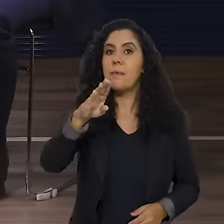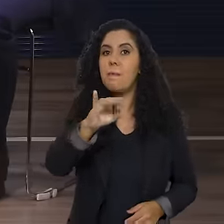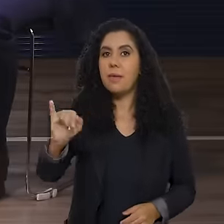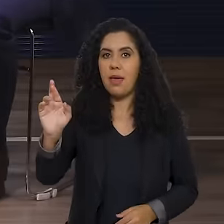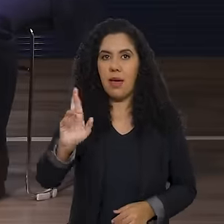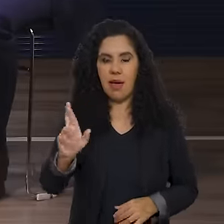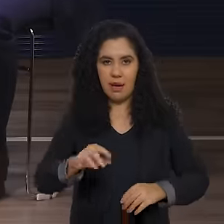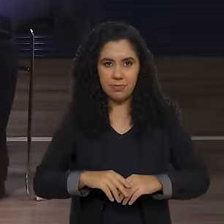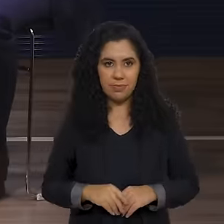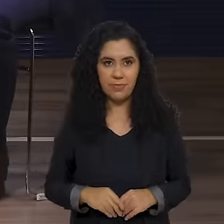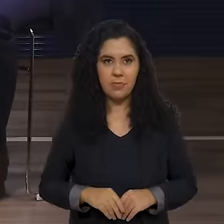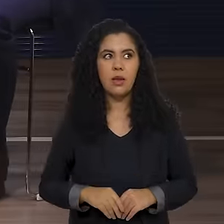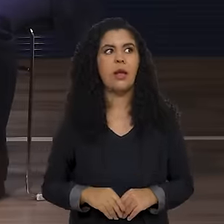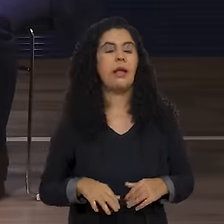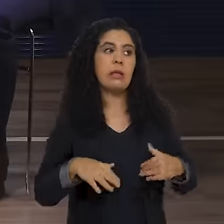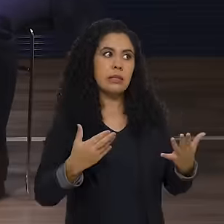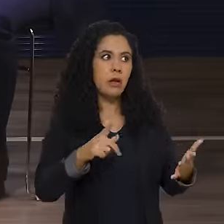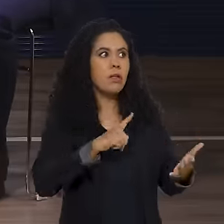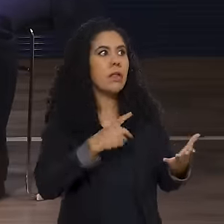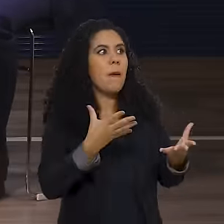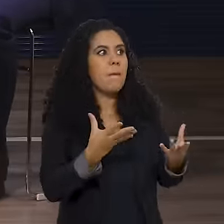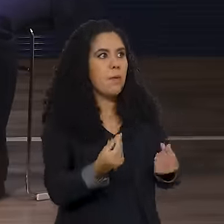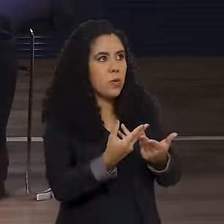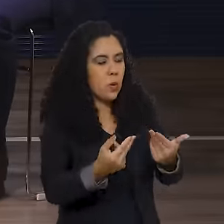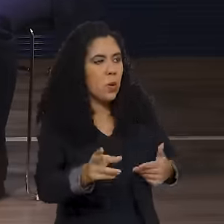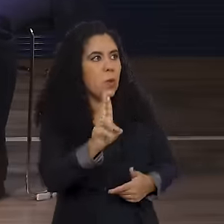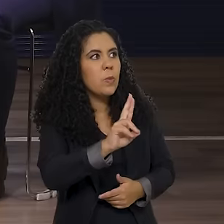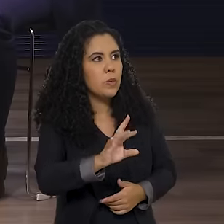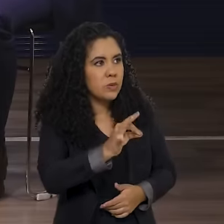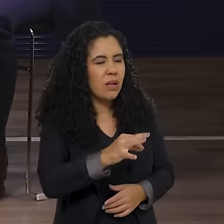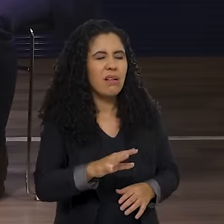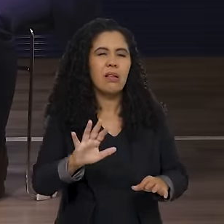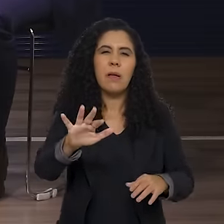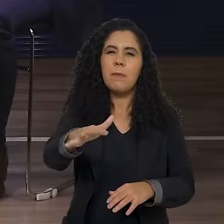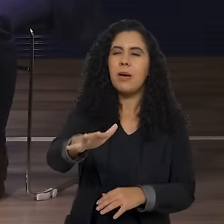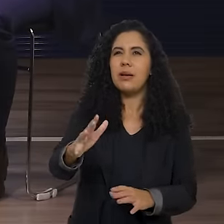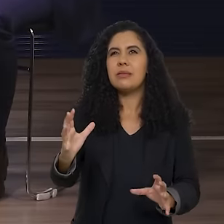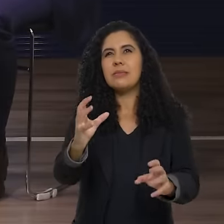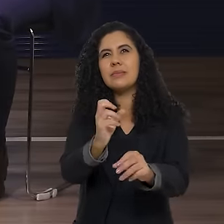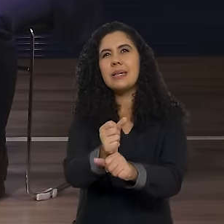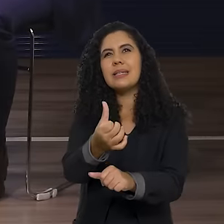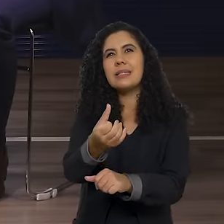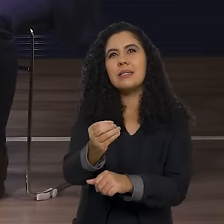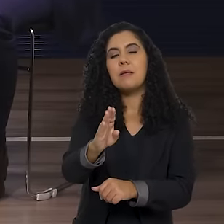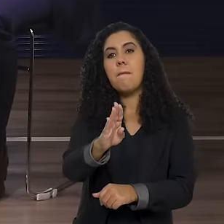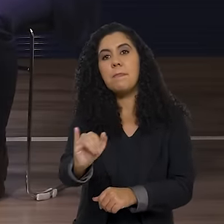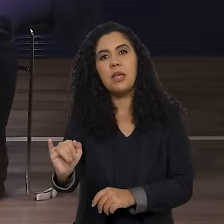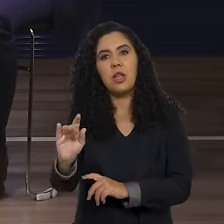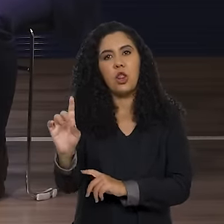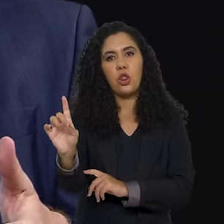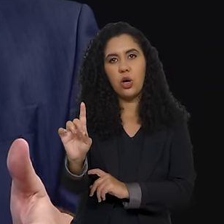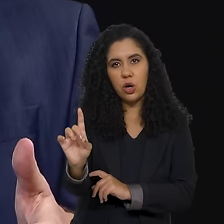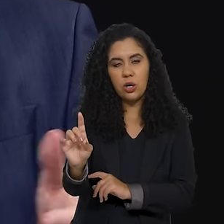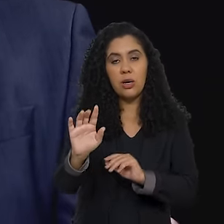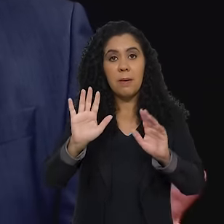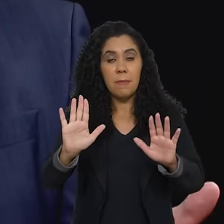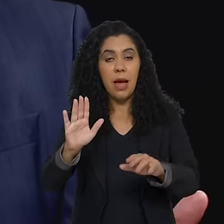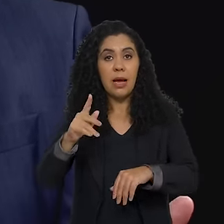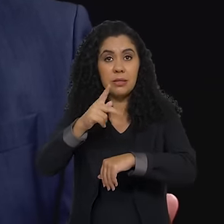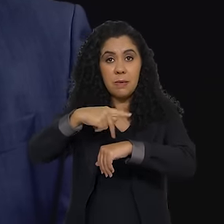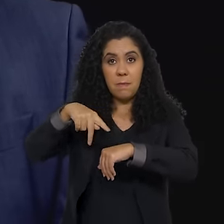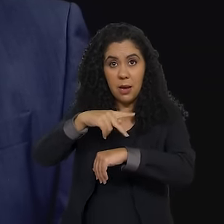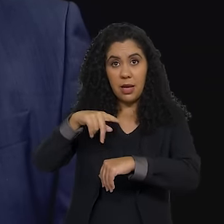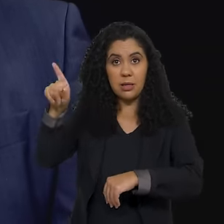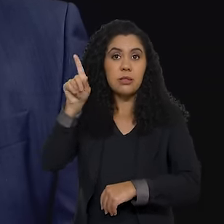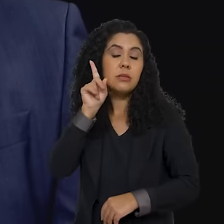reais. Então tem muito para 300 bilhões de reais. São cerca de 60 bilhões de dólares. Os Estados